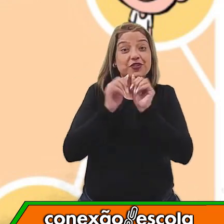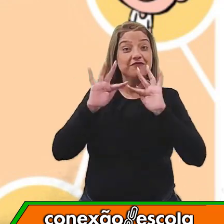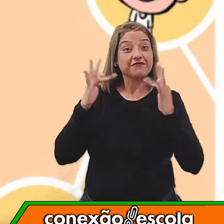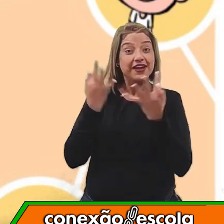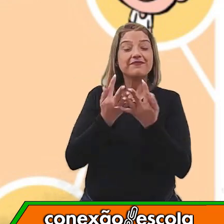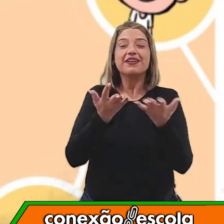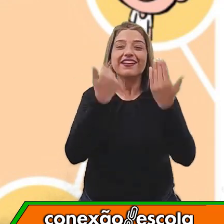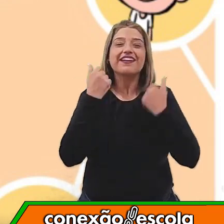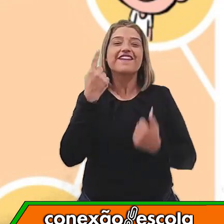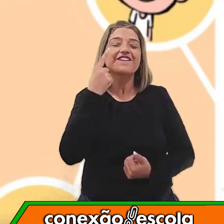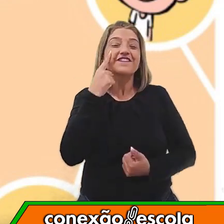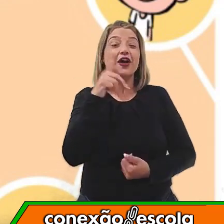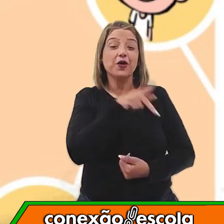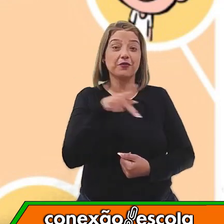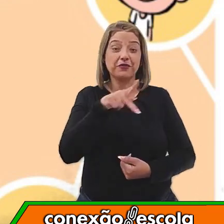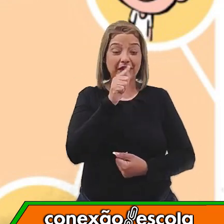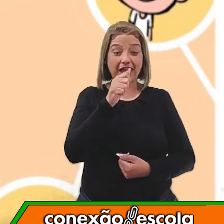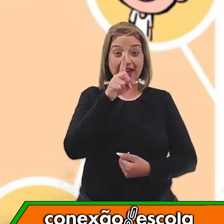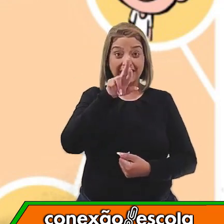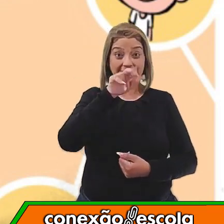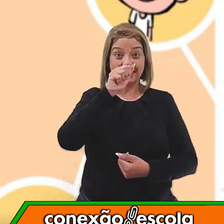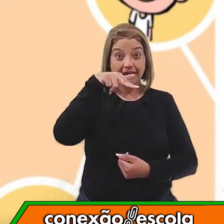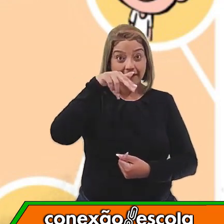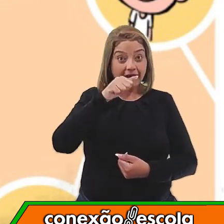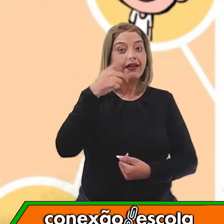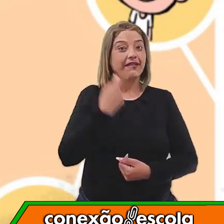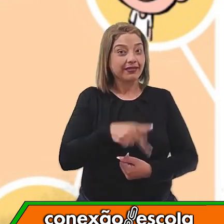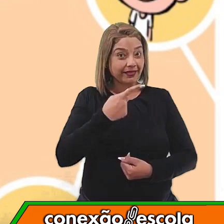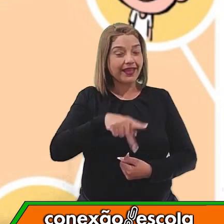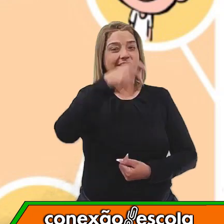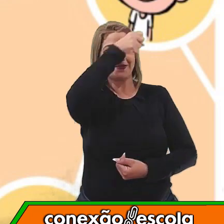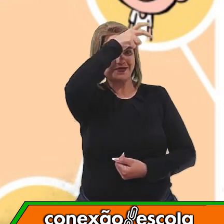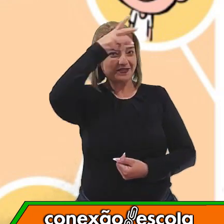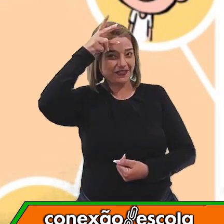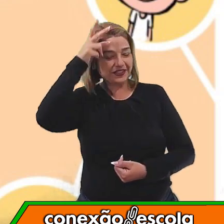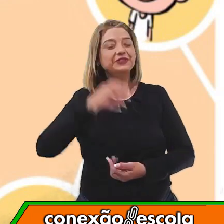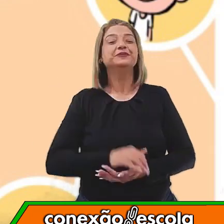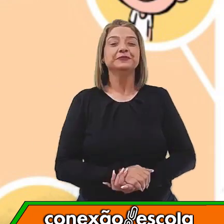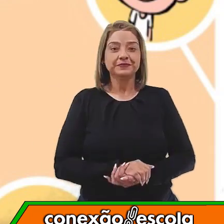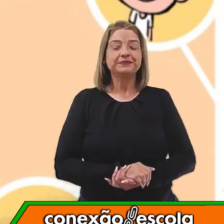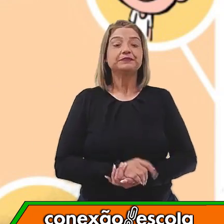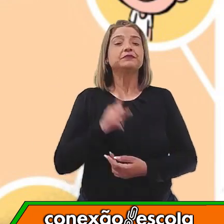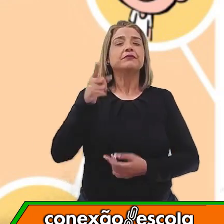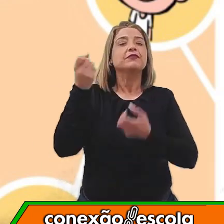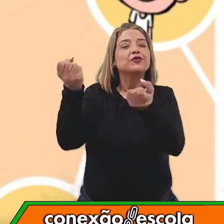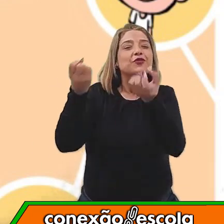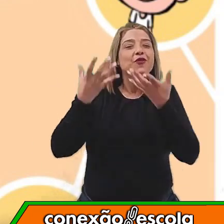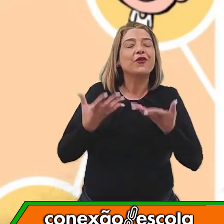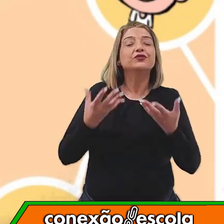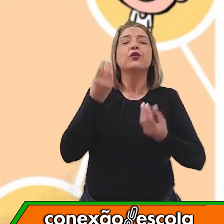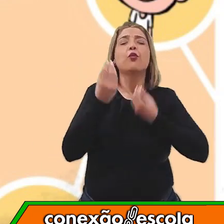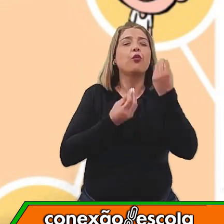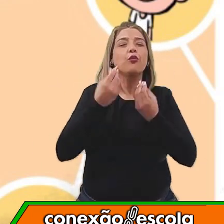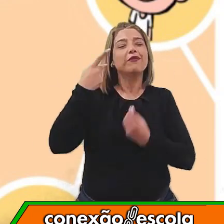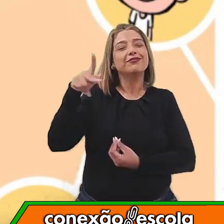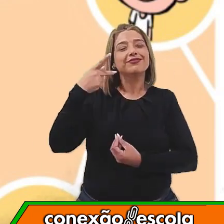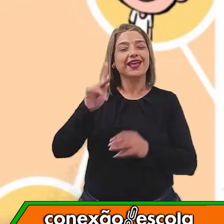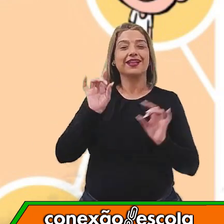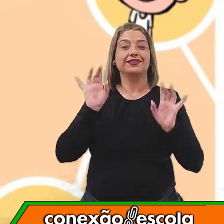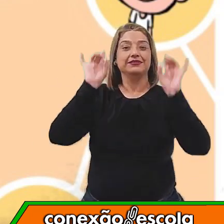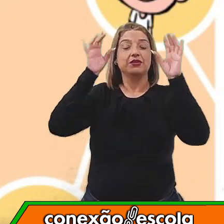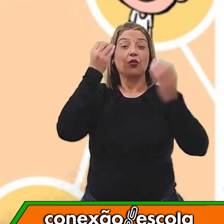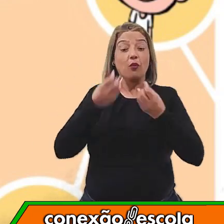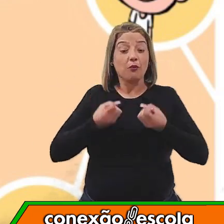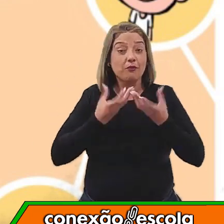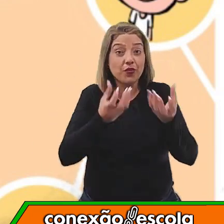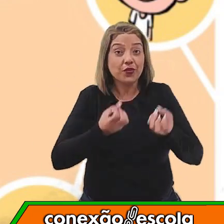para ouvir agora a professora Adriana, aqui da rede. Ela vai contar para nós, de um jeito todo especial, a